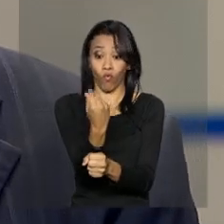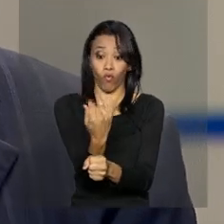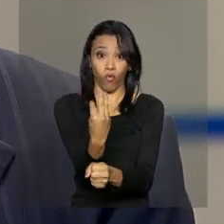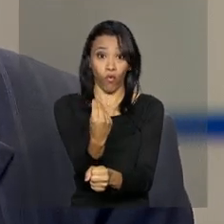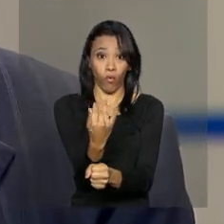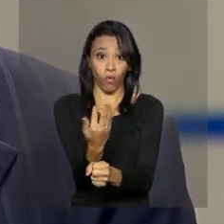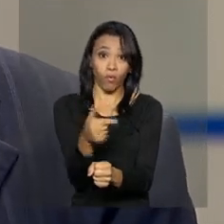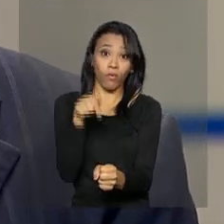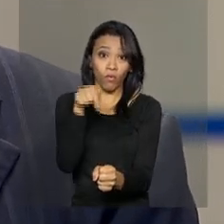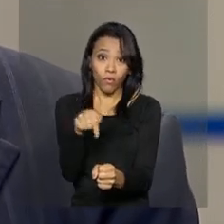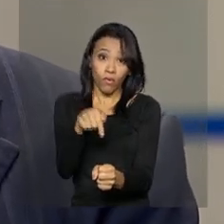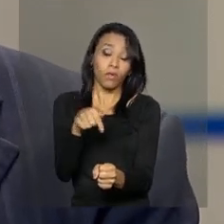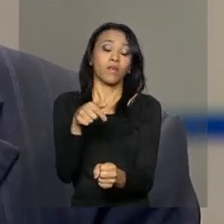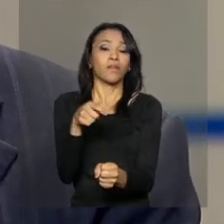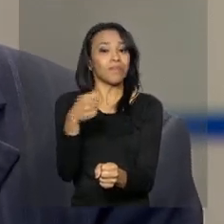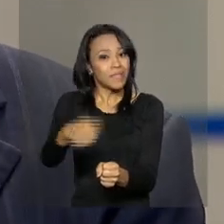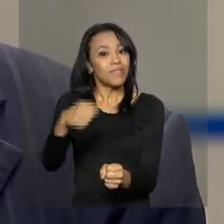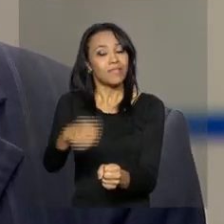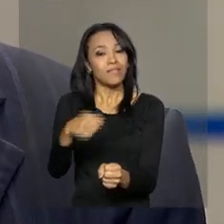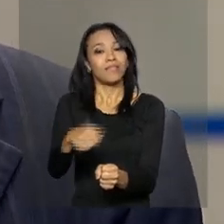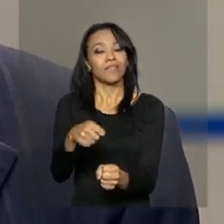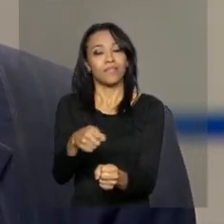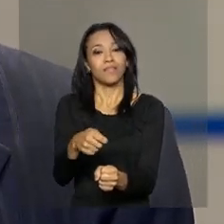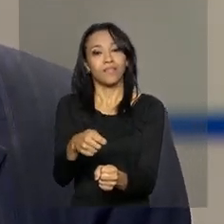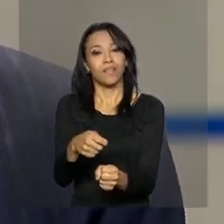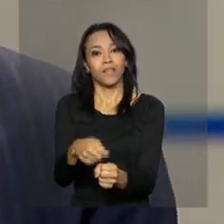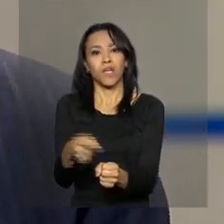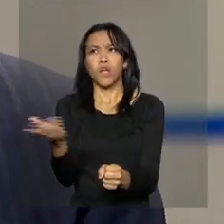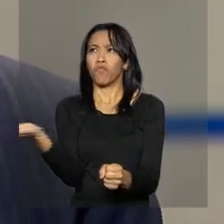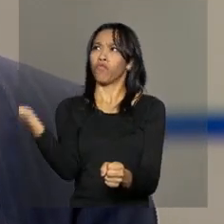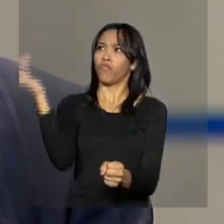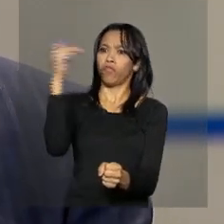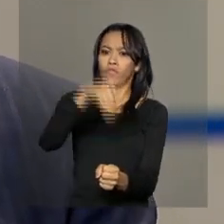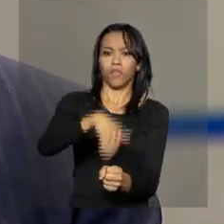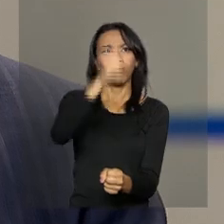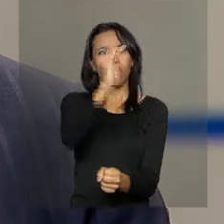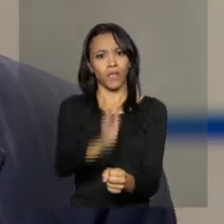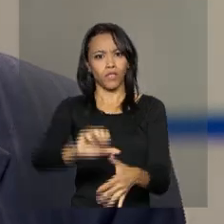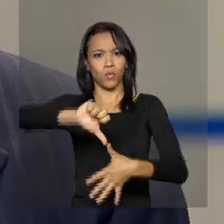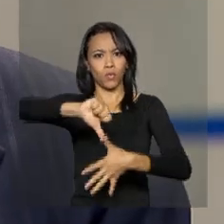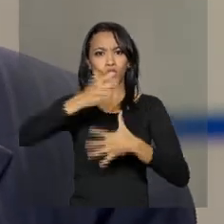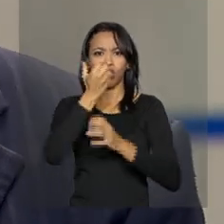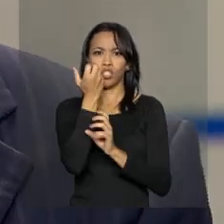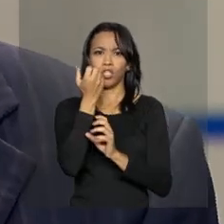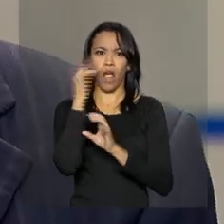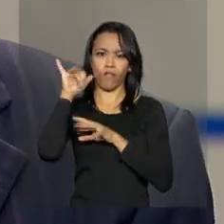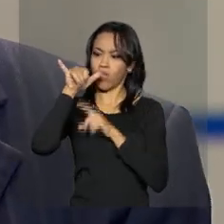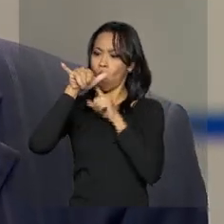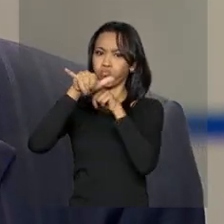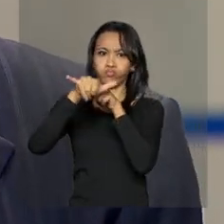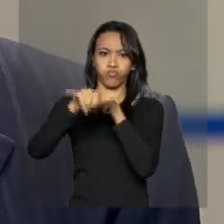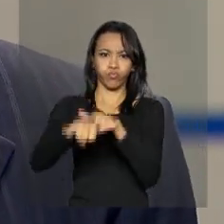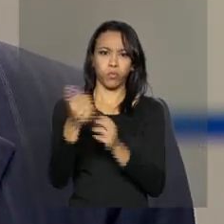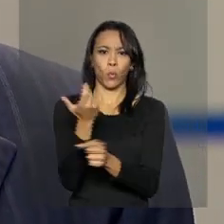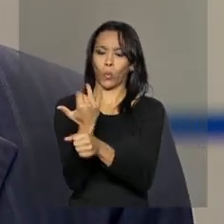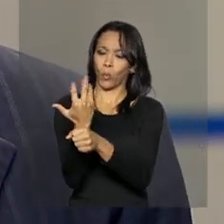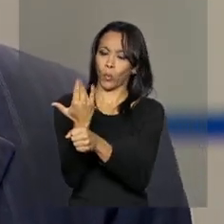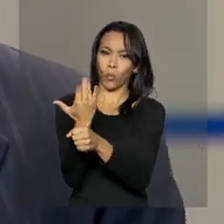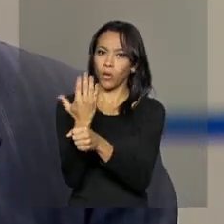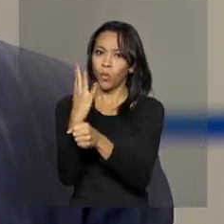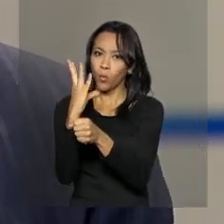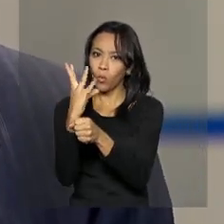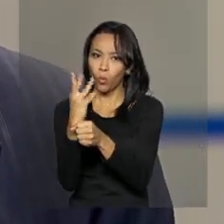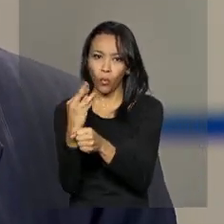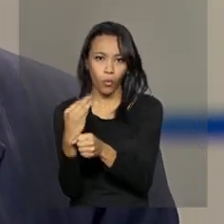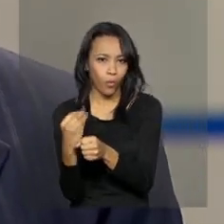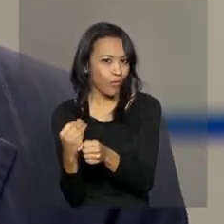não ele tem que ele tem que vir cruzar o Atlântico né então você trazer de avião uma chama é sempre uma questão eh eh